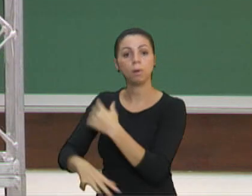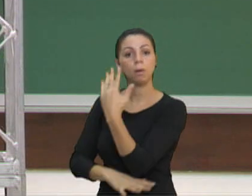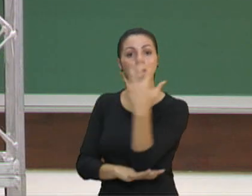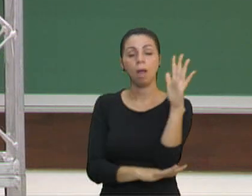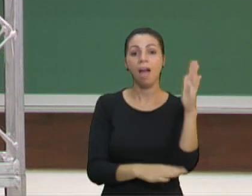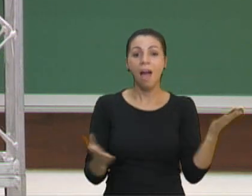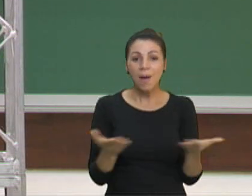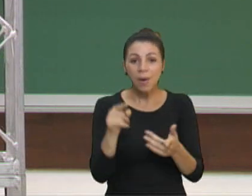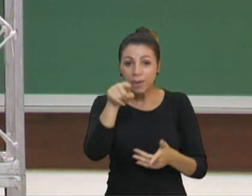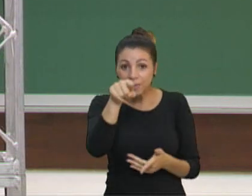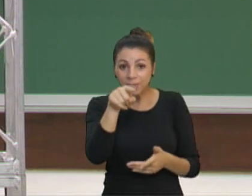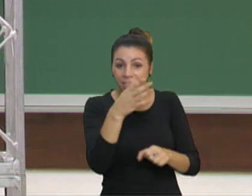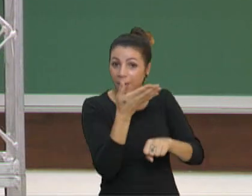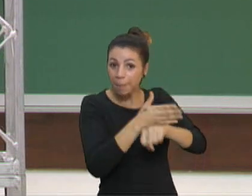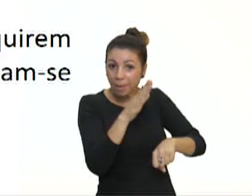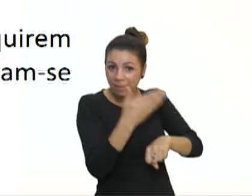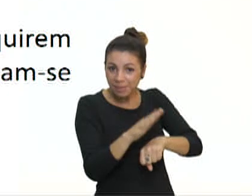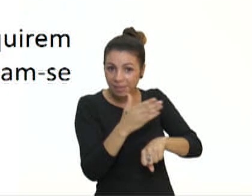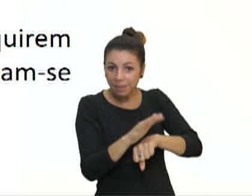trabalhamos nessa aula. Vamos lá?